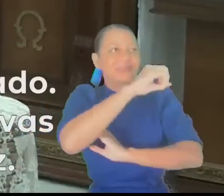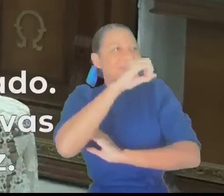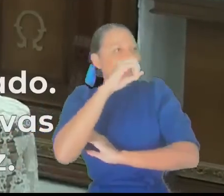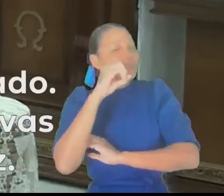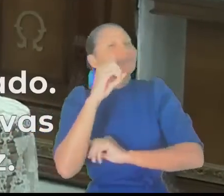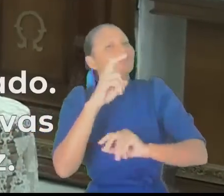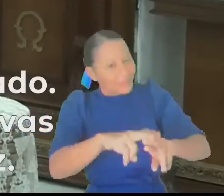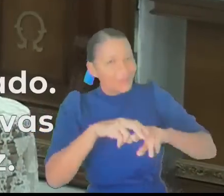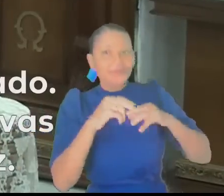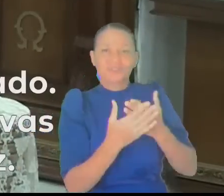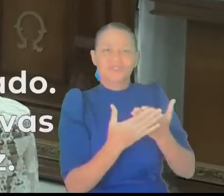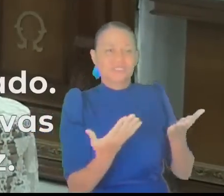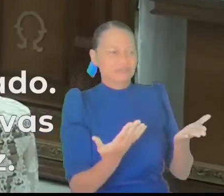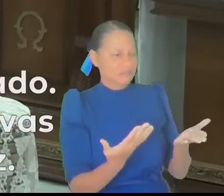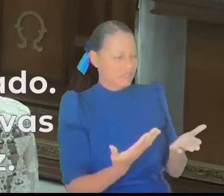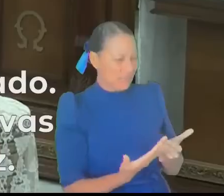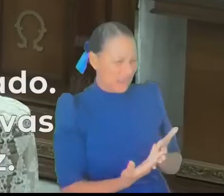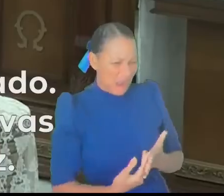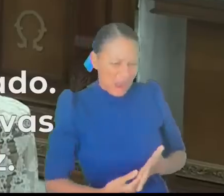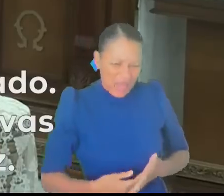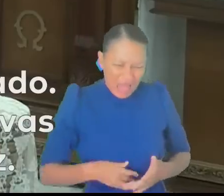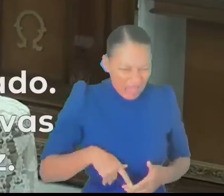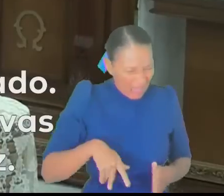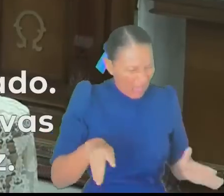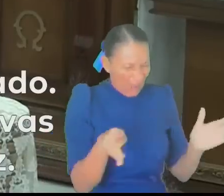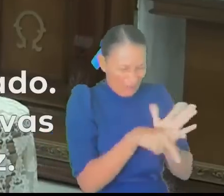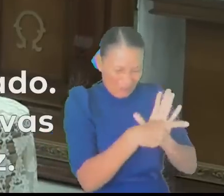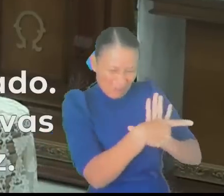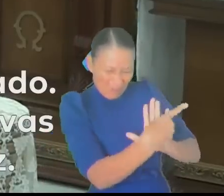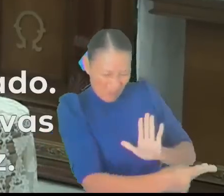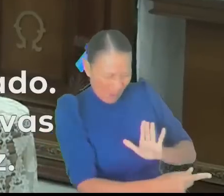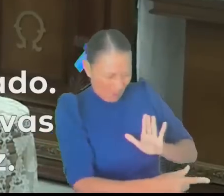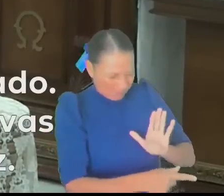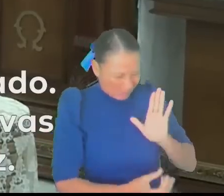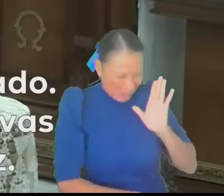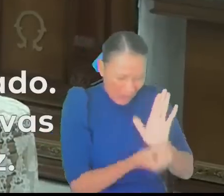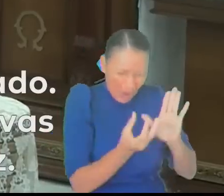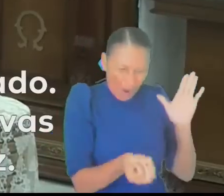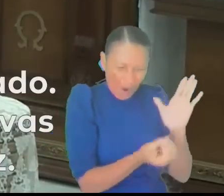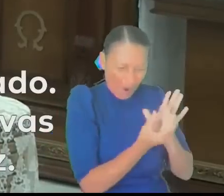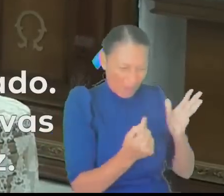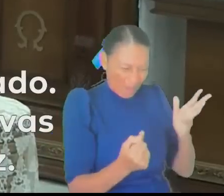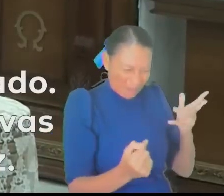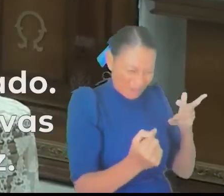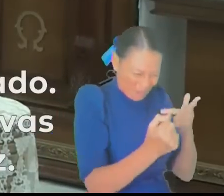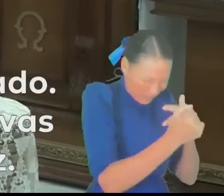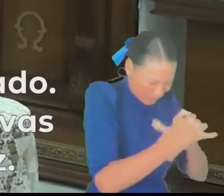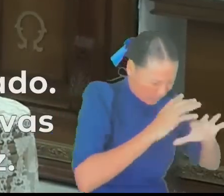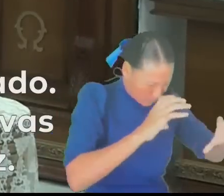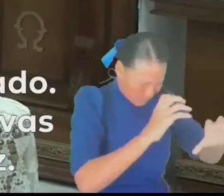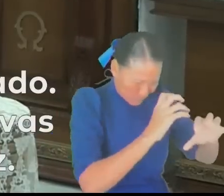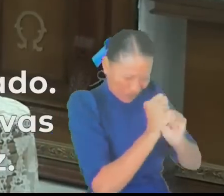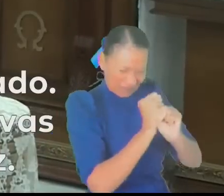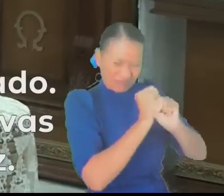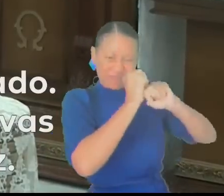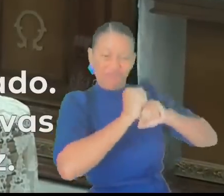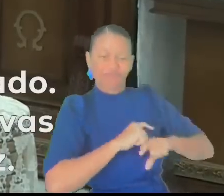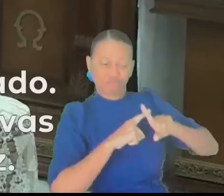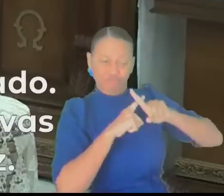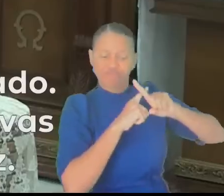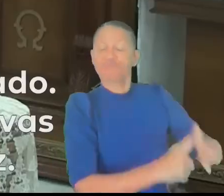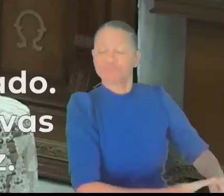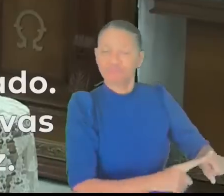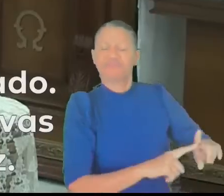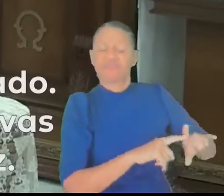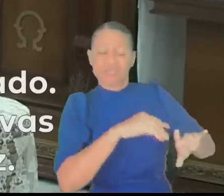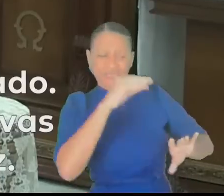Rejeitemos, pois, as obras das trevas e vistamo-nos das armas